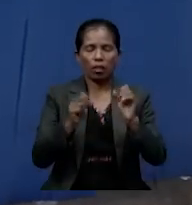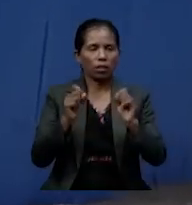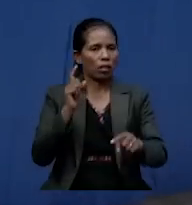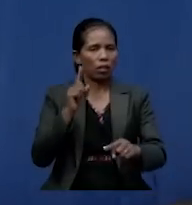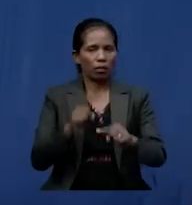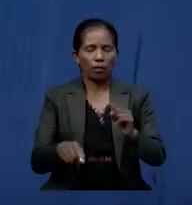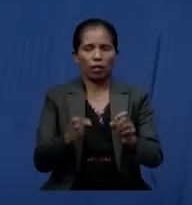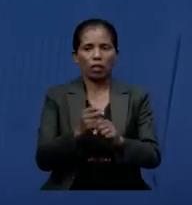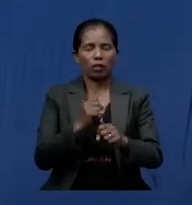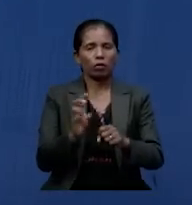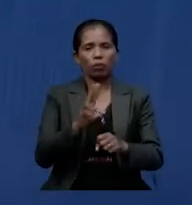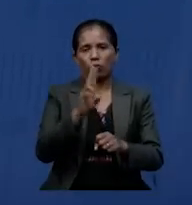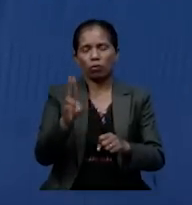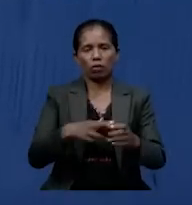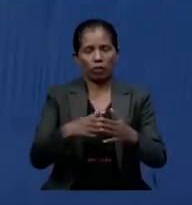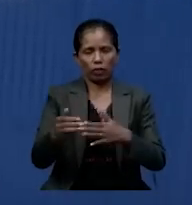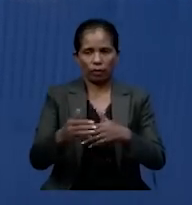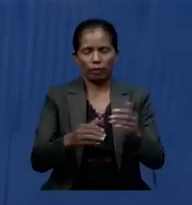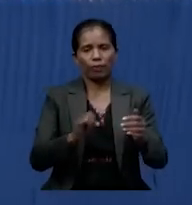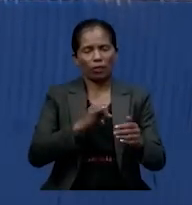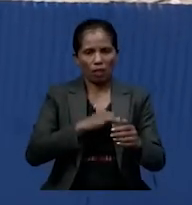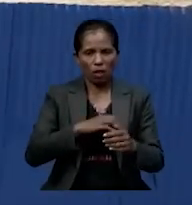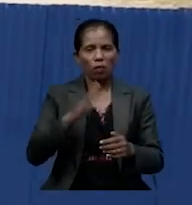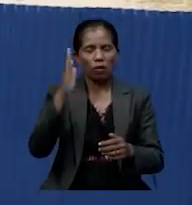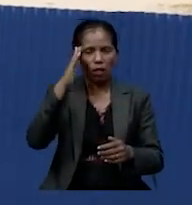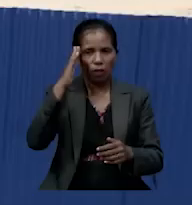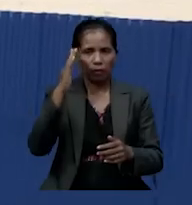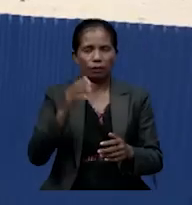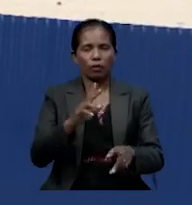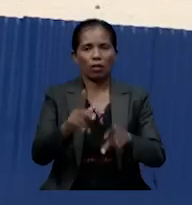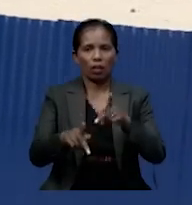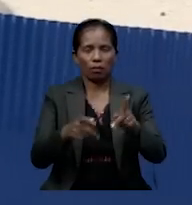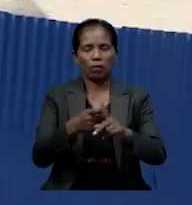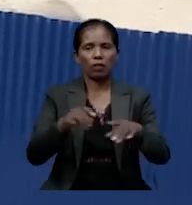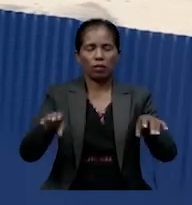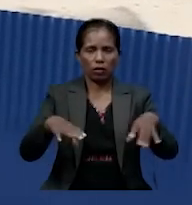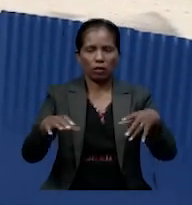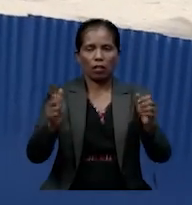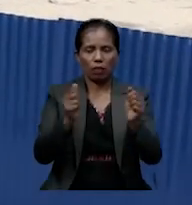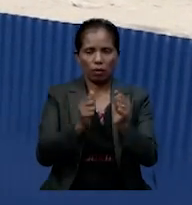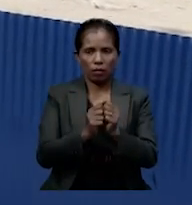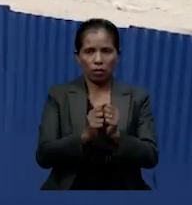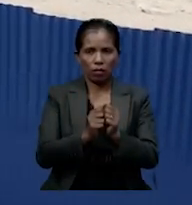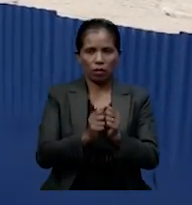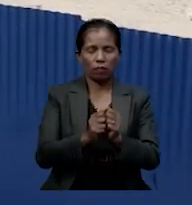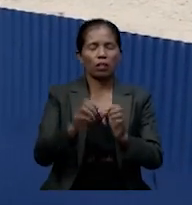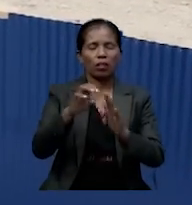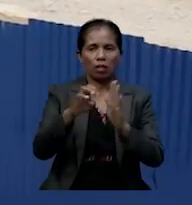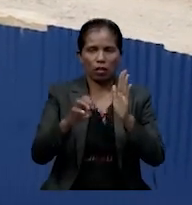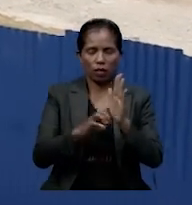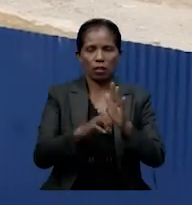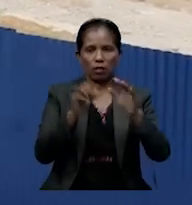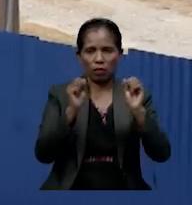bela halo manipulação. Hau desconfia, e mané serviço a moto com agentes estado nian